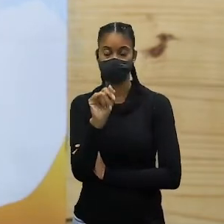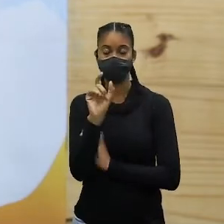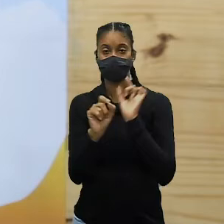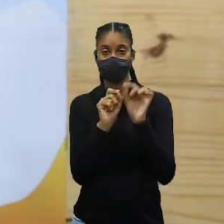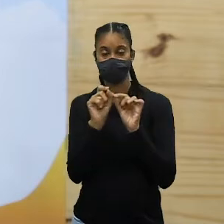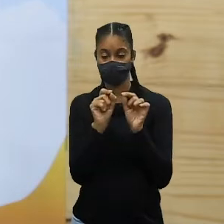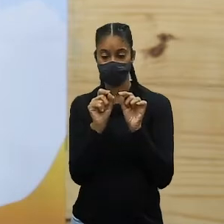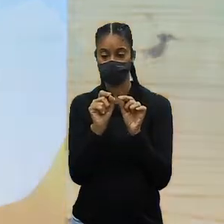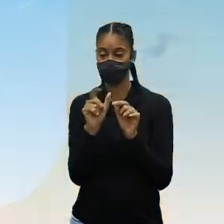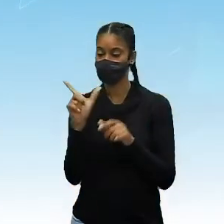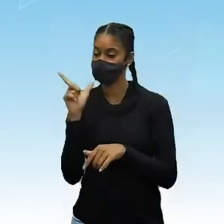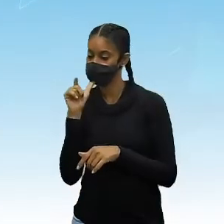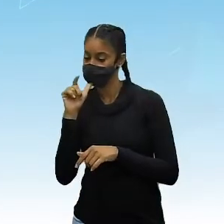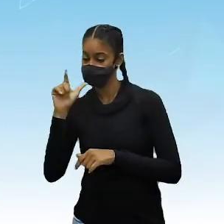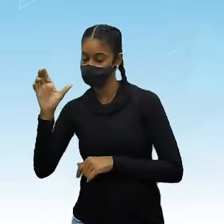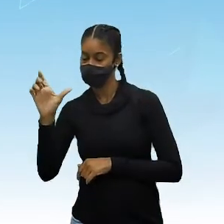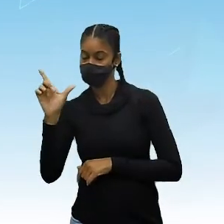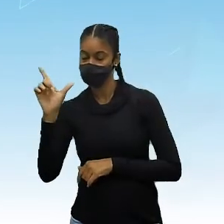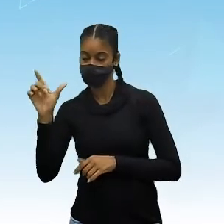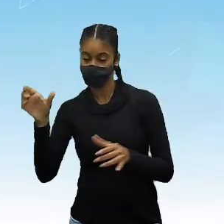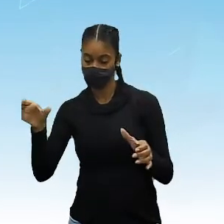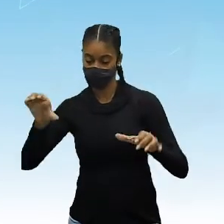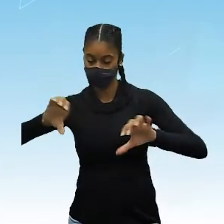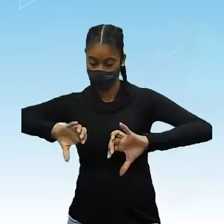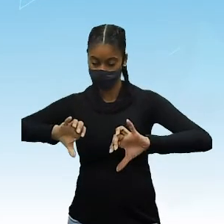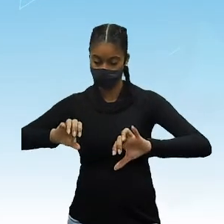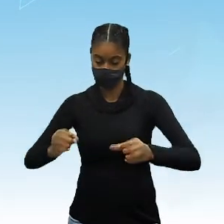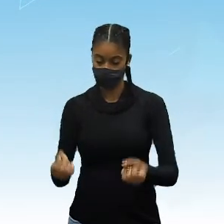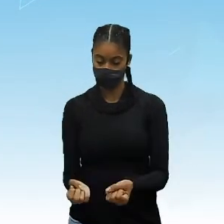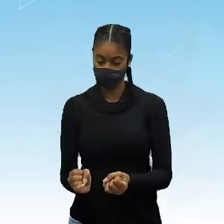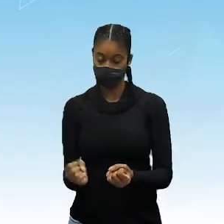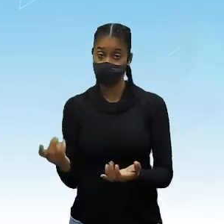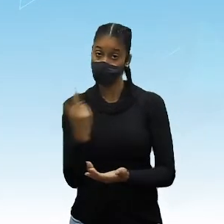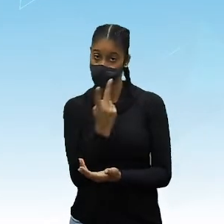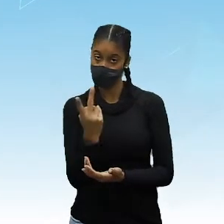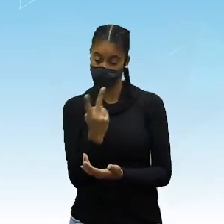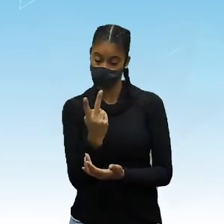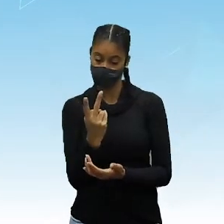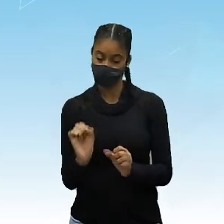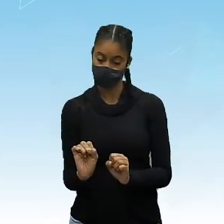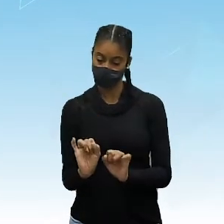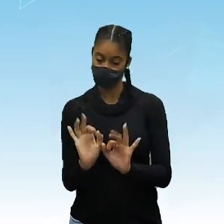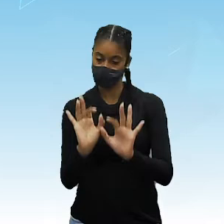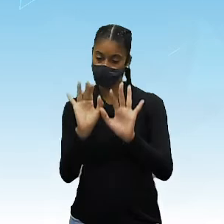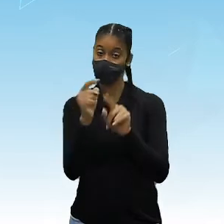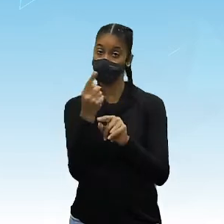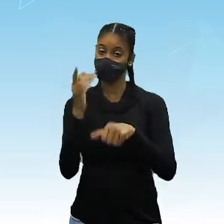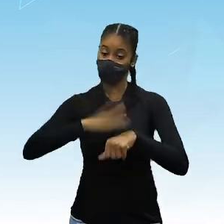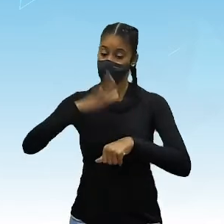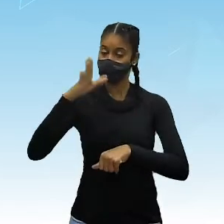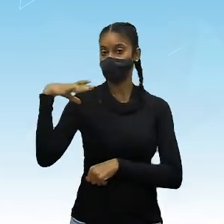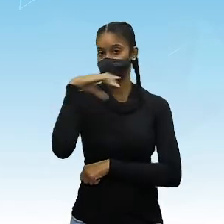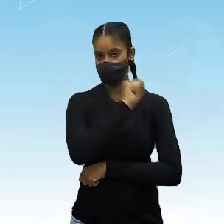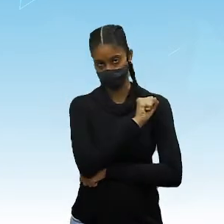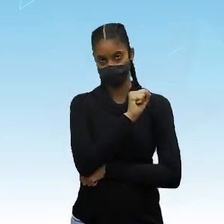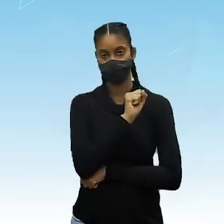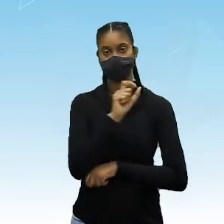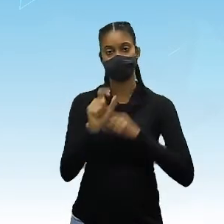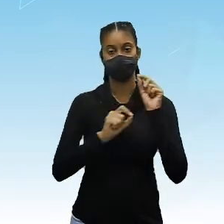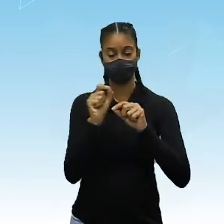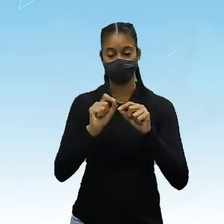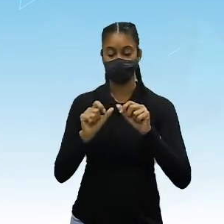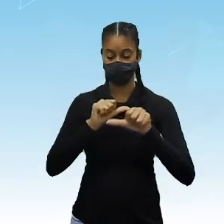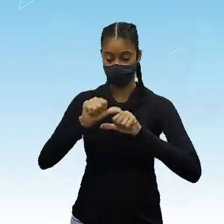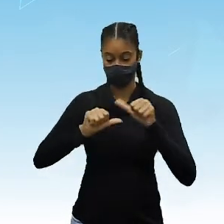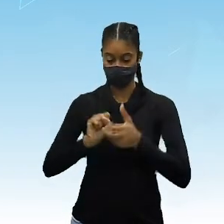tem maior pressão de vapor, ou seja, os seus líquidos se transformam em vapor com maior velocidade, com mais